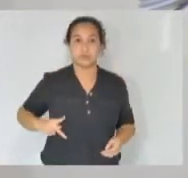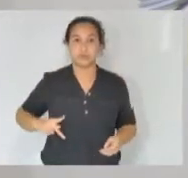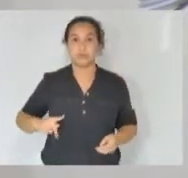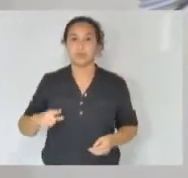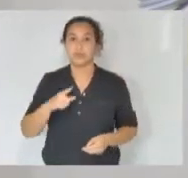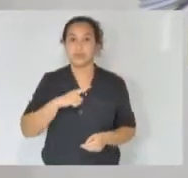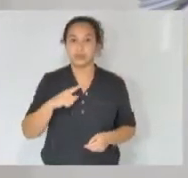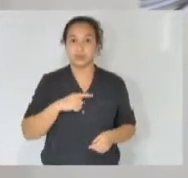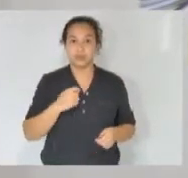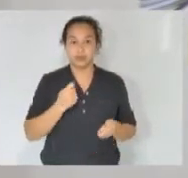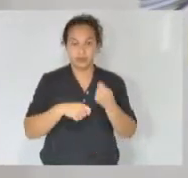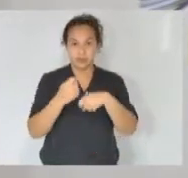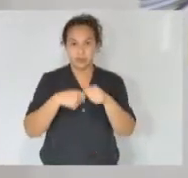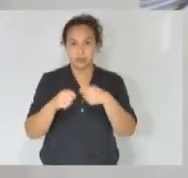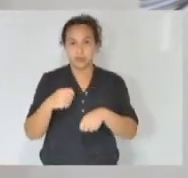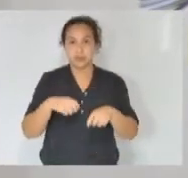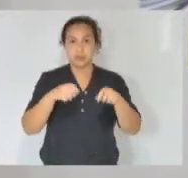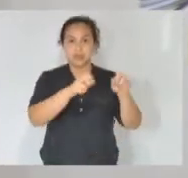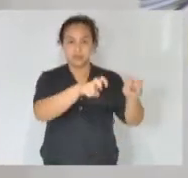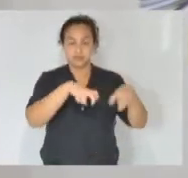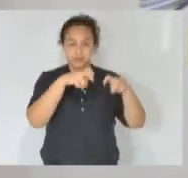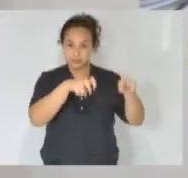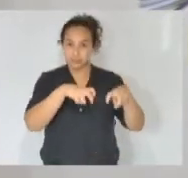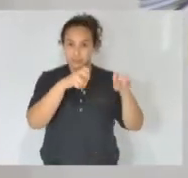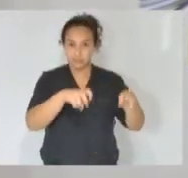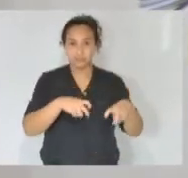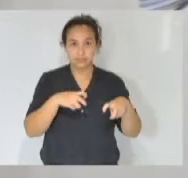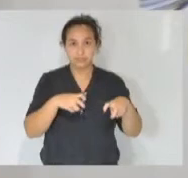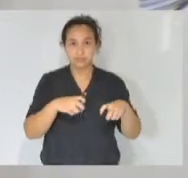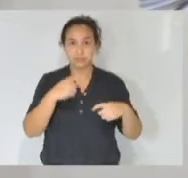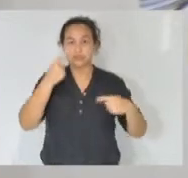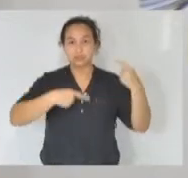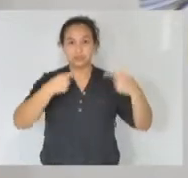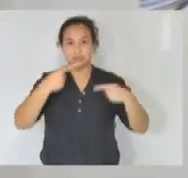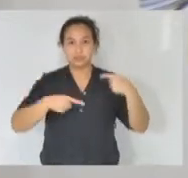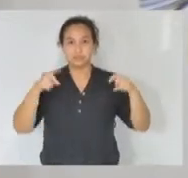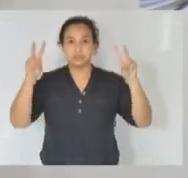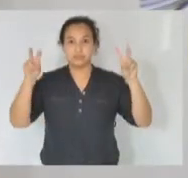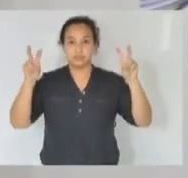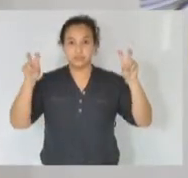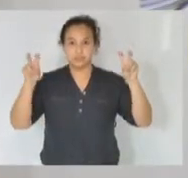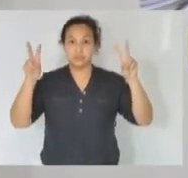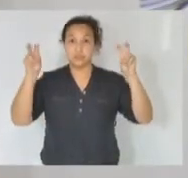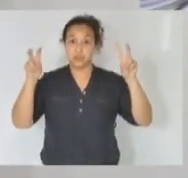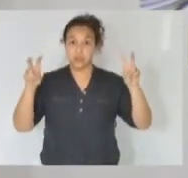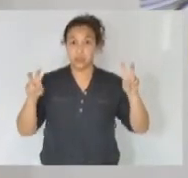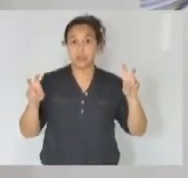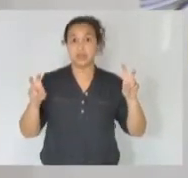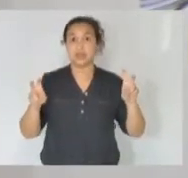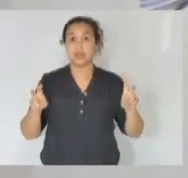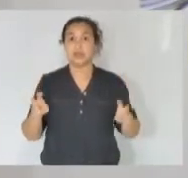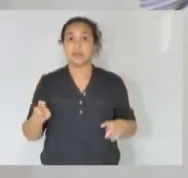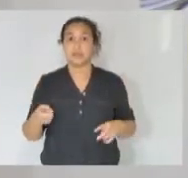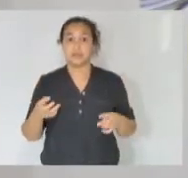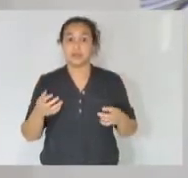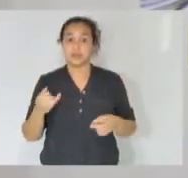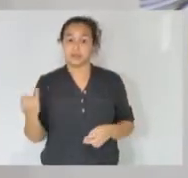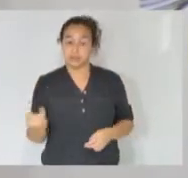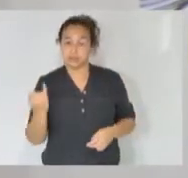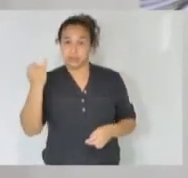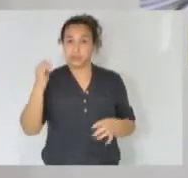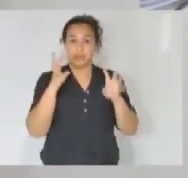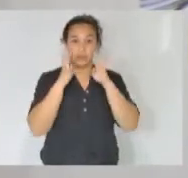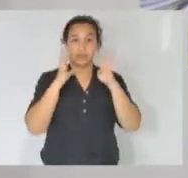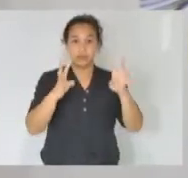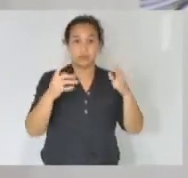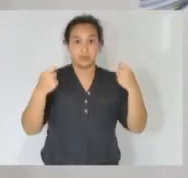a Comissão de Agricultura, onde vamos debater sobre esse tema. Um tema sensível, um tema que merece atenção